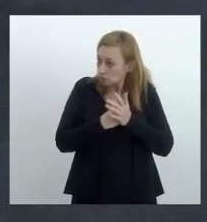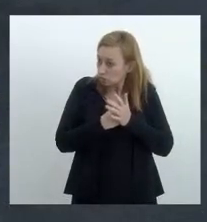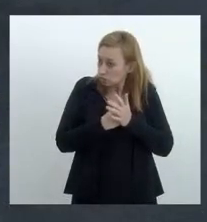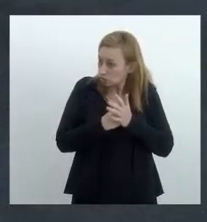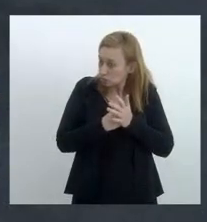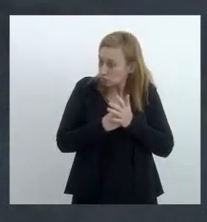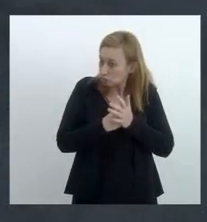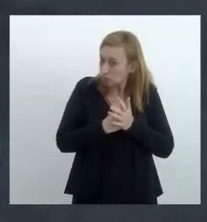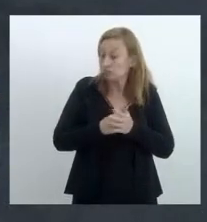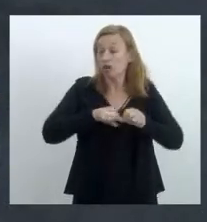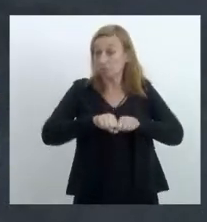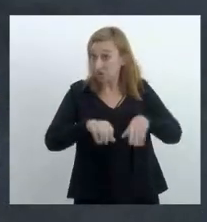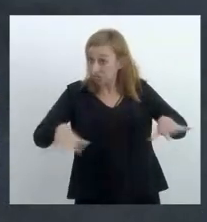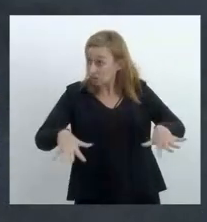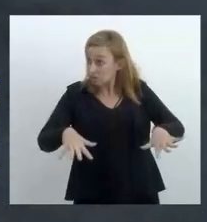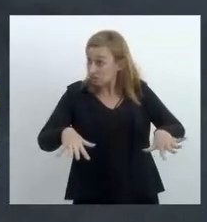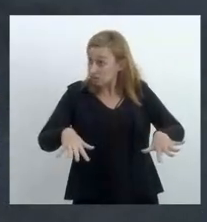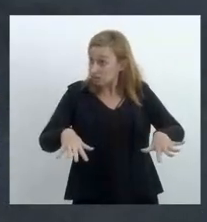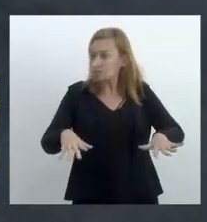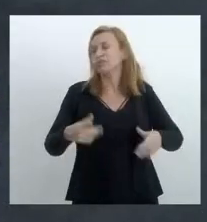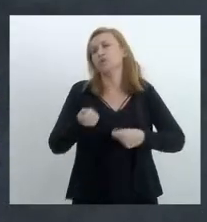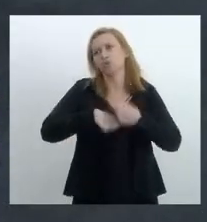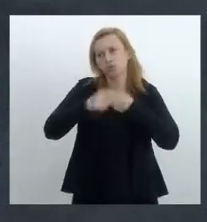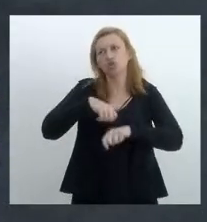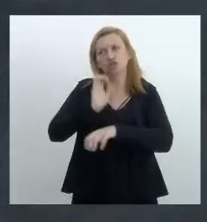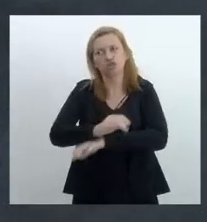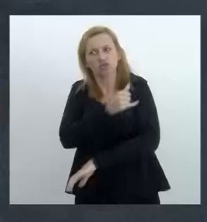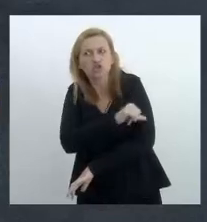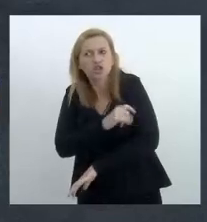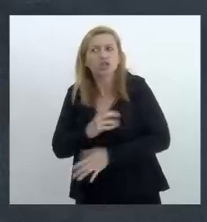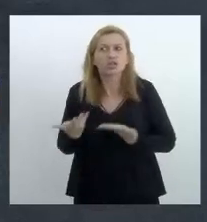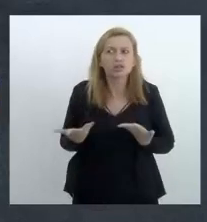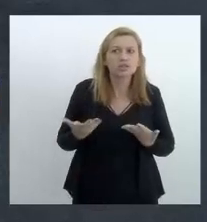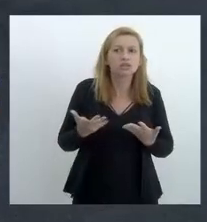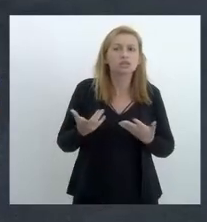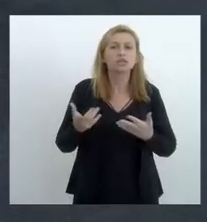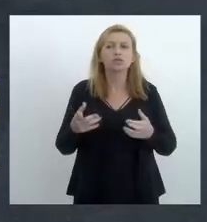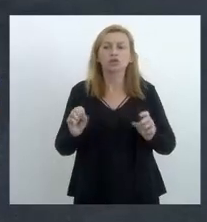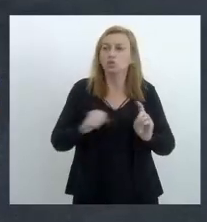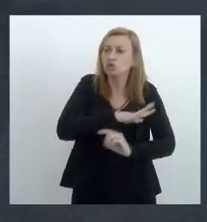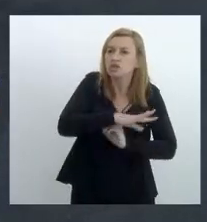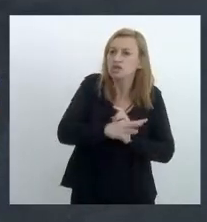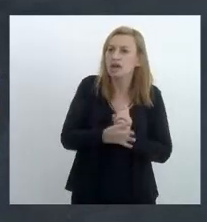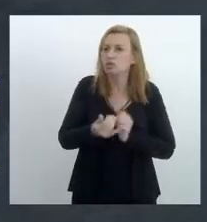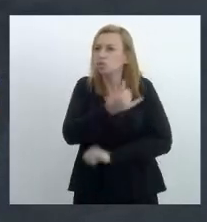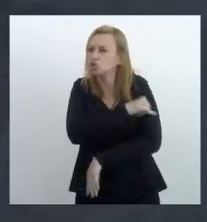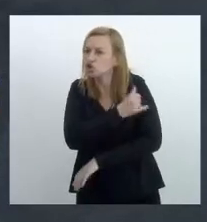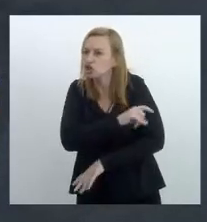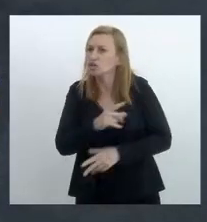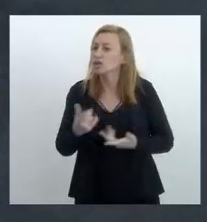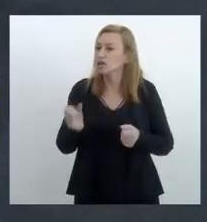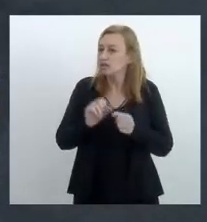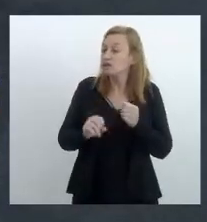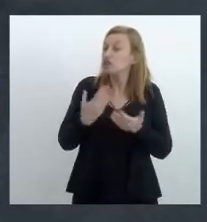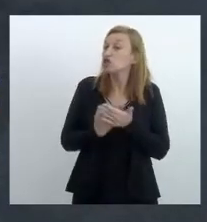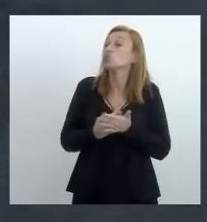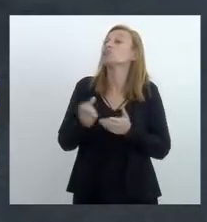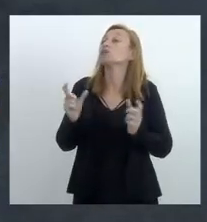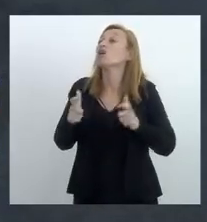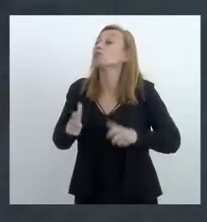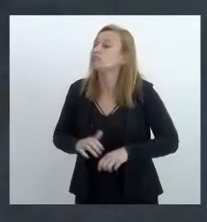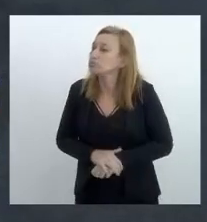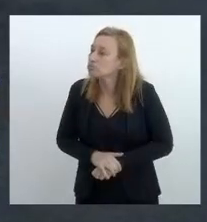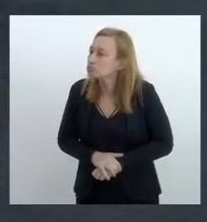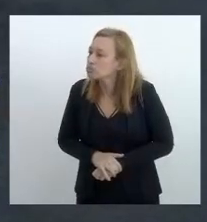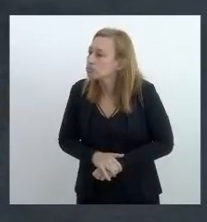aos impactos da pandemia na economia do Estado do Rio de Janeiro, nos fatores sociais do Rio de Janeiro? Se foi feito esse estudo, cadê?